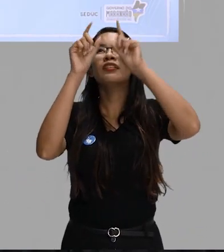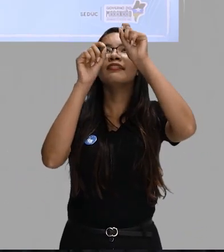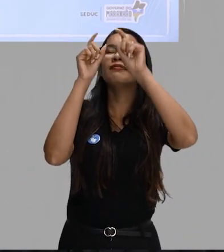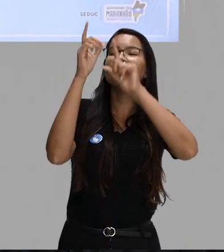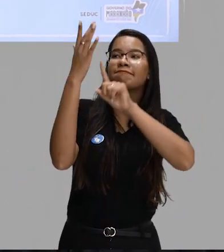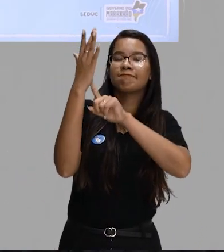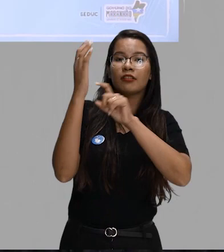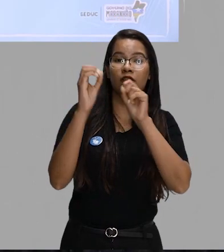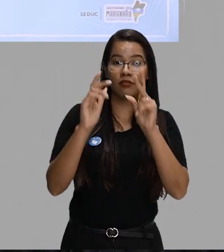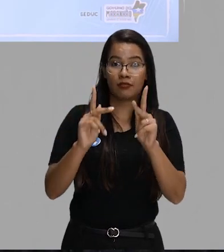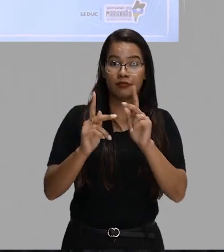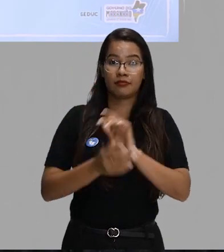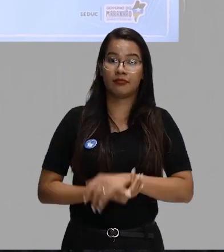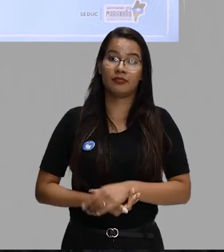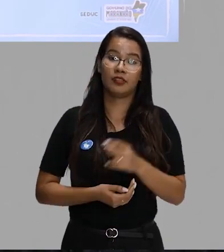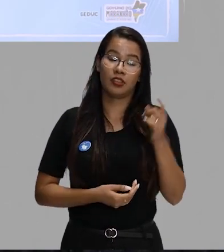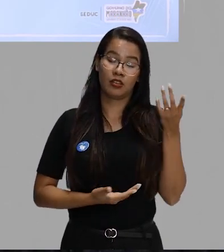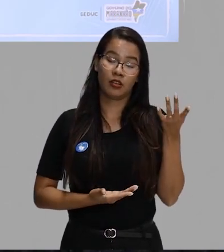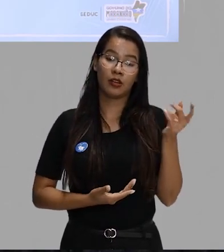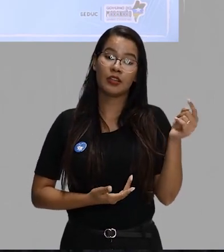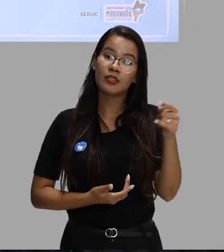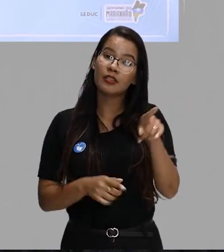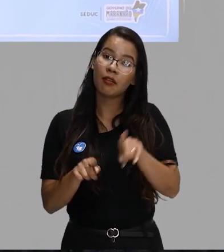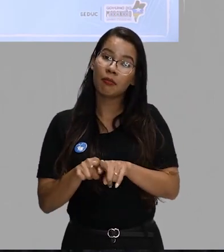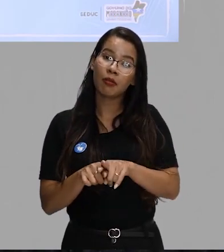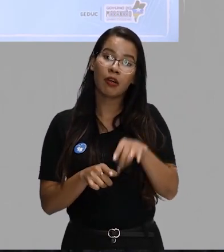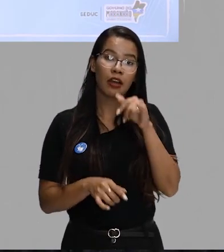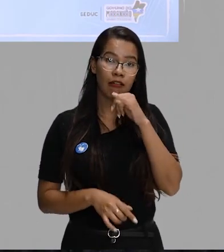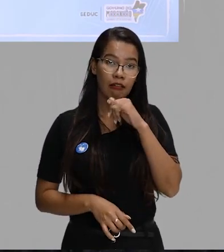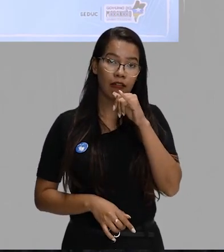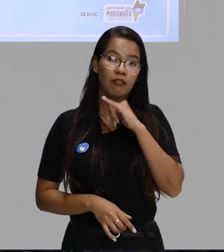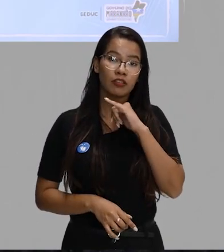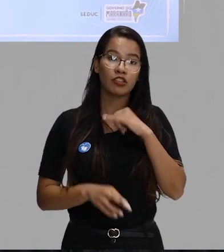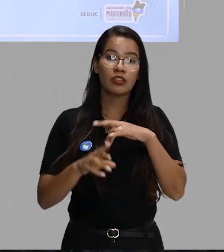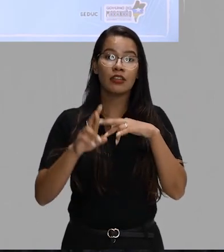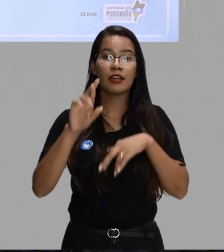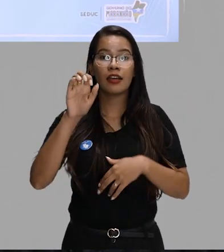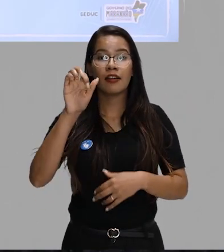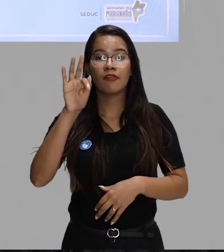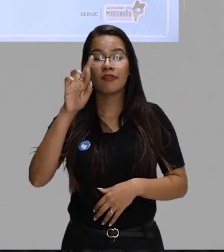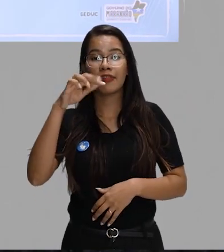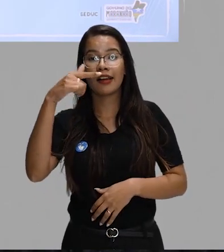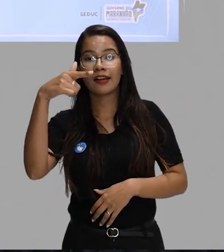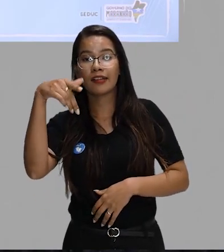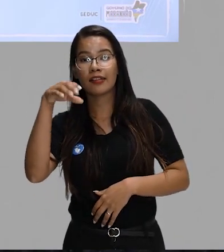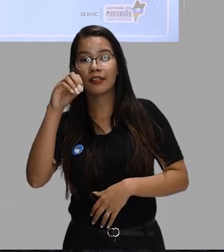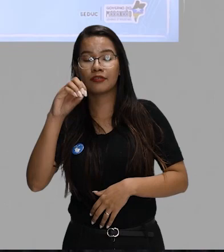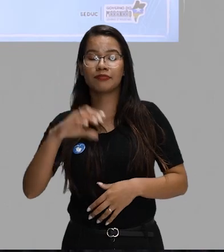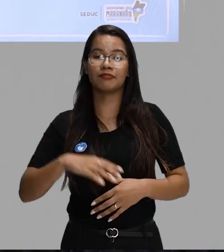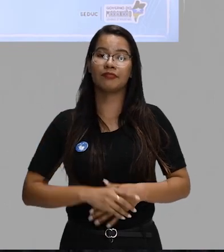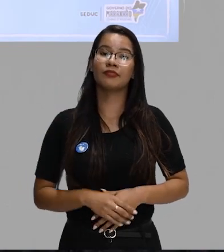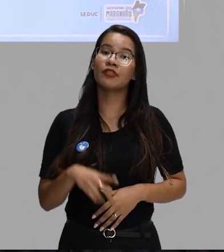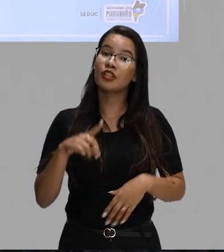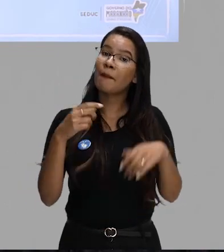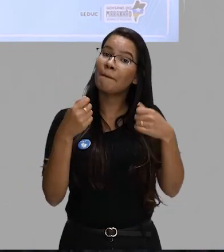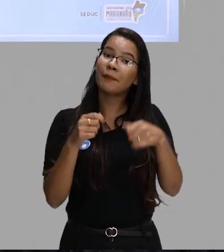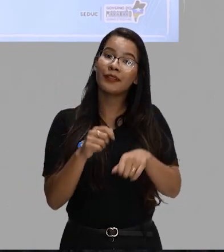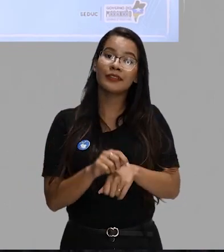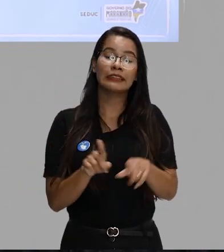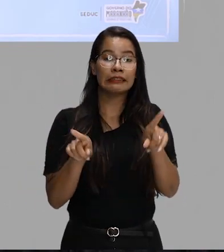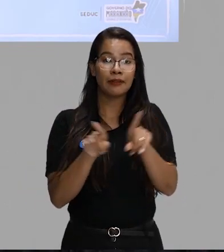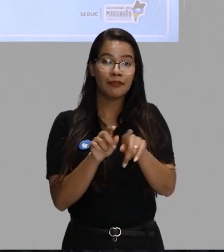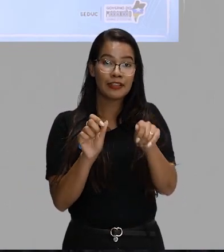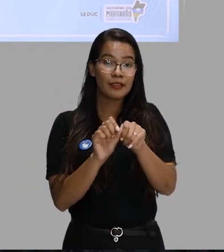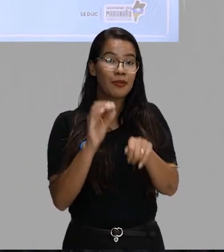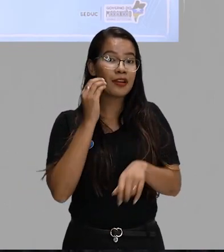aparentes. Okay? Então esse também é um exemplo de refração. Okay? E você pode fazer uma experiência